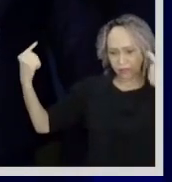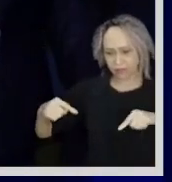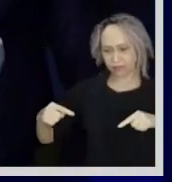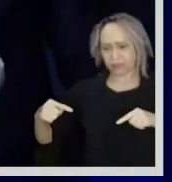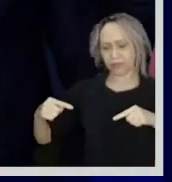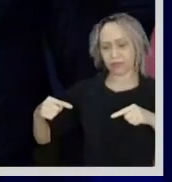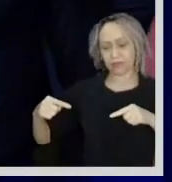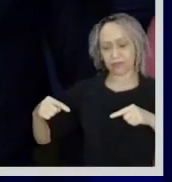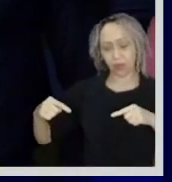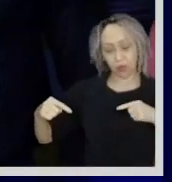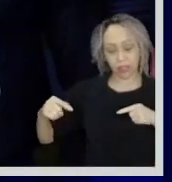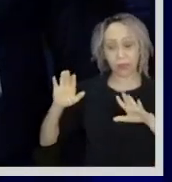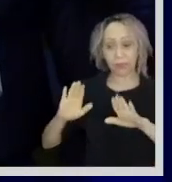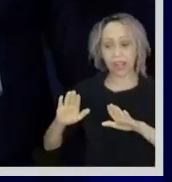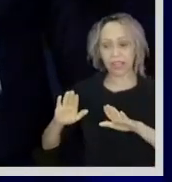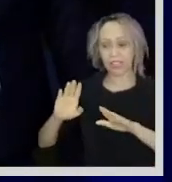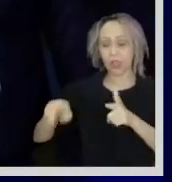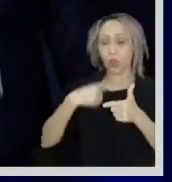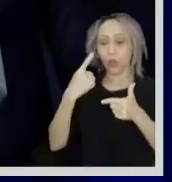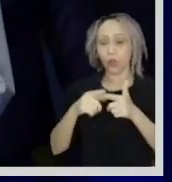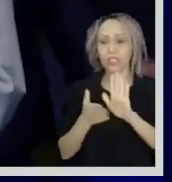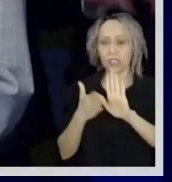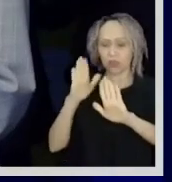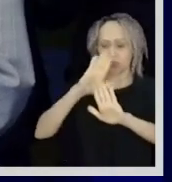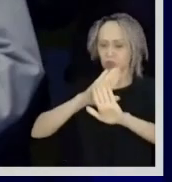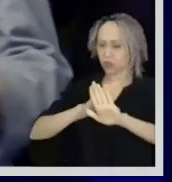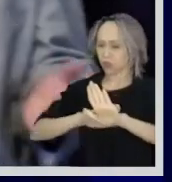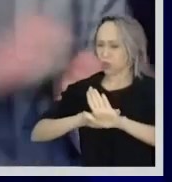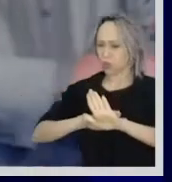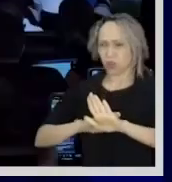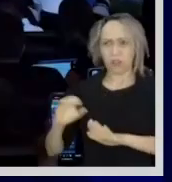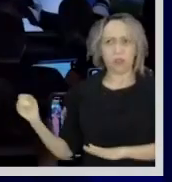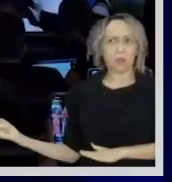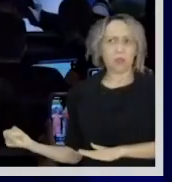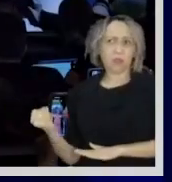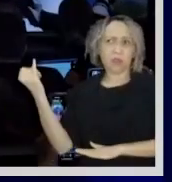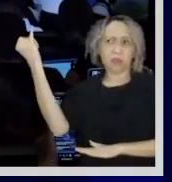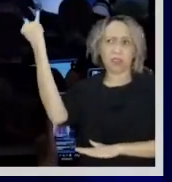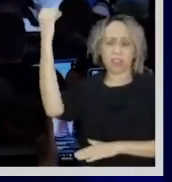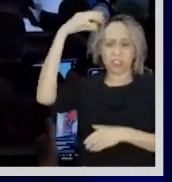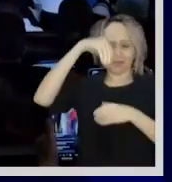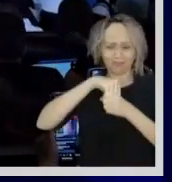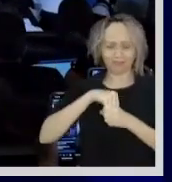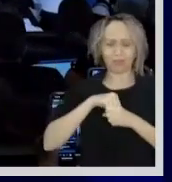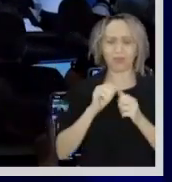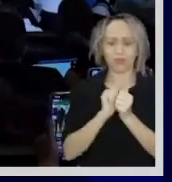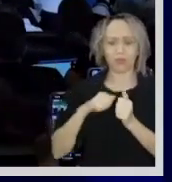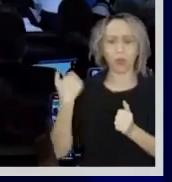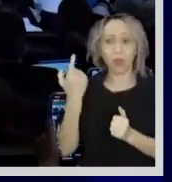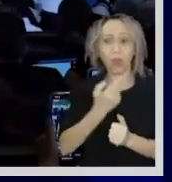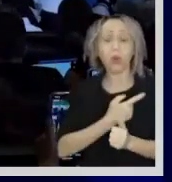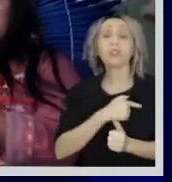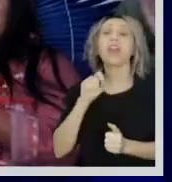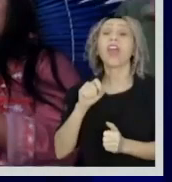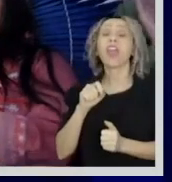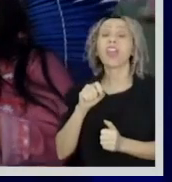minha, não. Mas, Rodolfo, eu vejo assim, o que ocorreu com todo este atraso? São as negociações. O